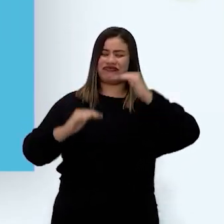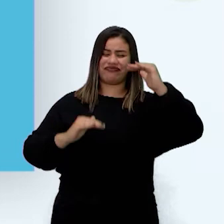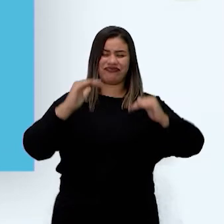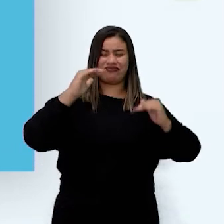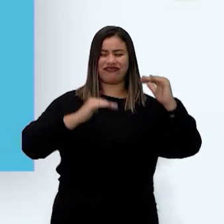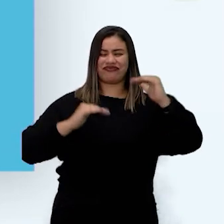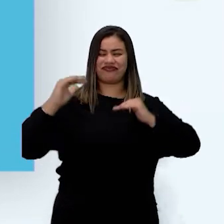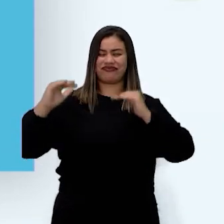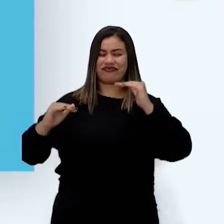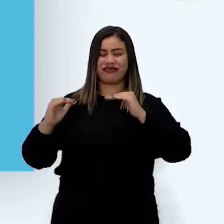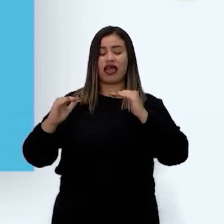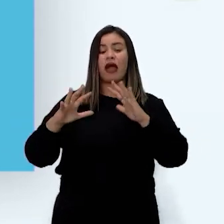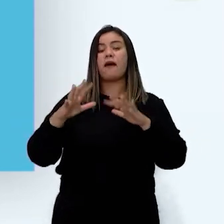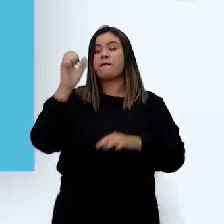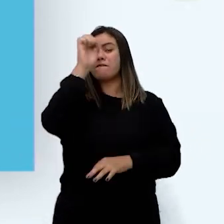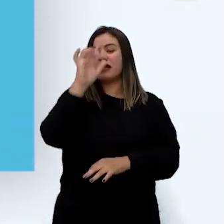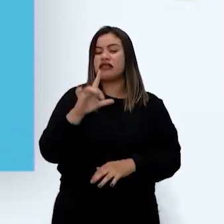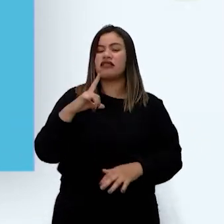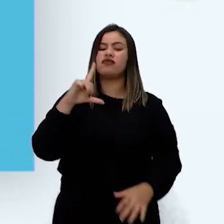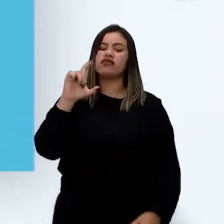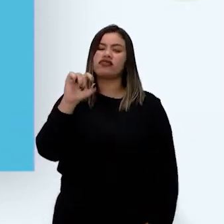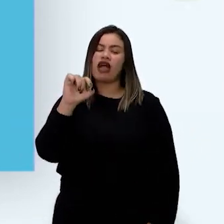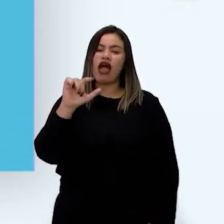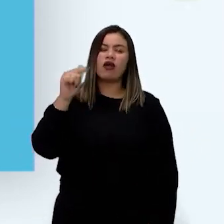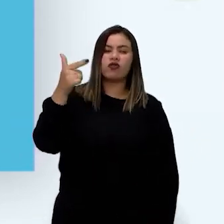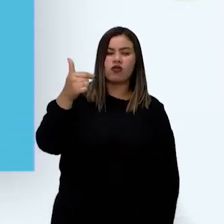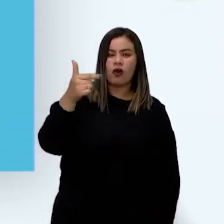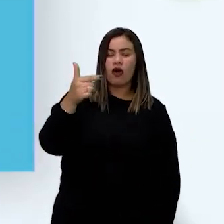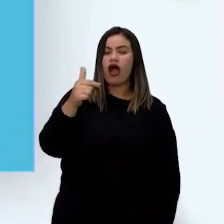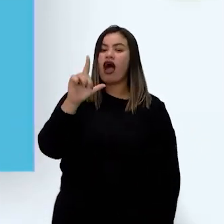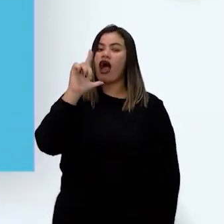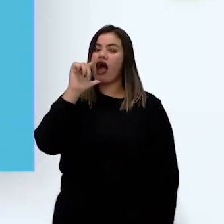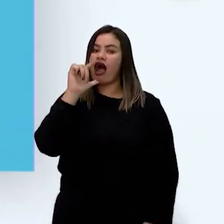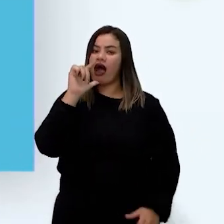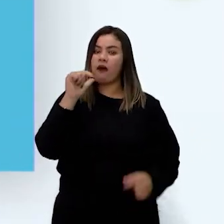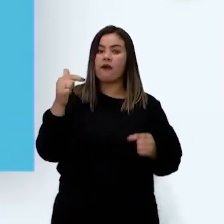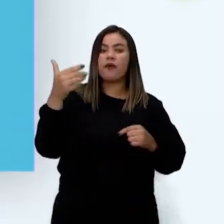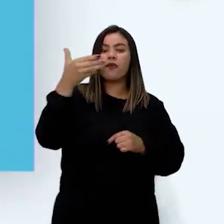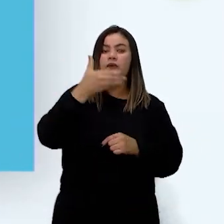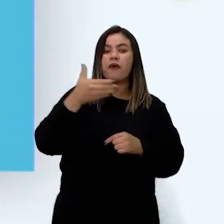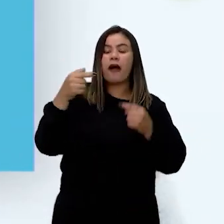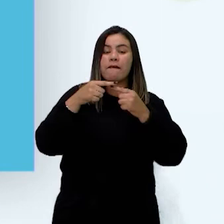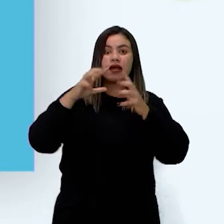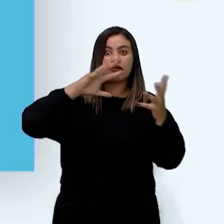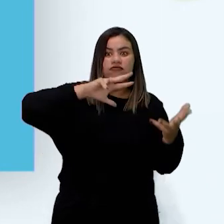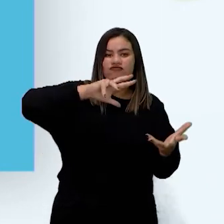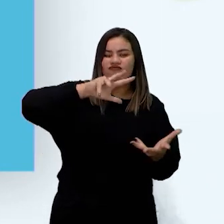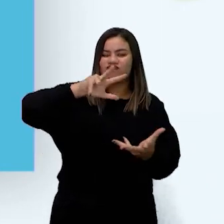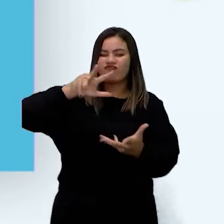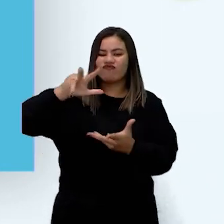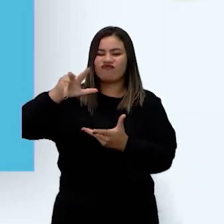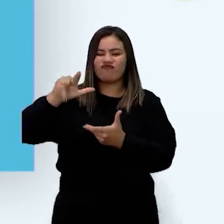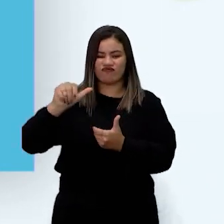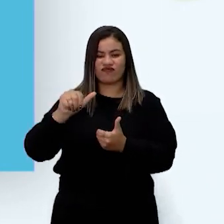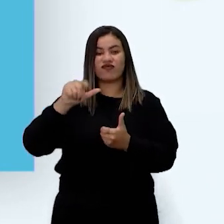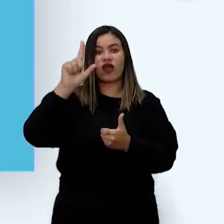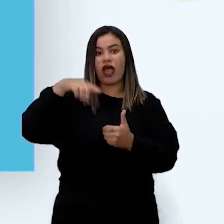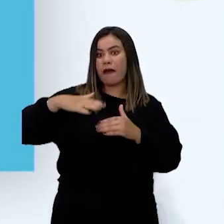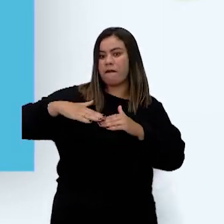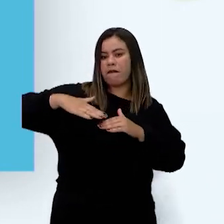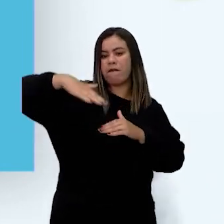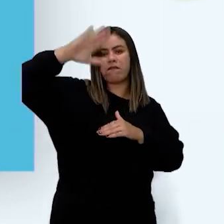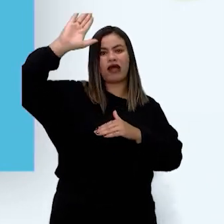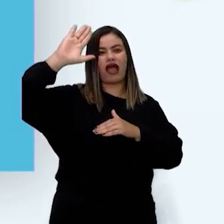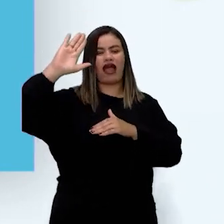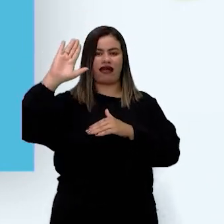Brasil possui entre 10% e 12% do total de água doce disponível no planeta, caracterizando-o como um dos mais ricos